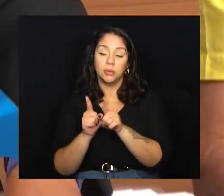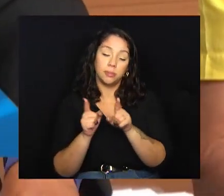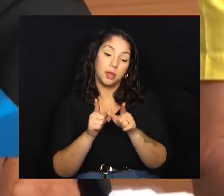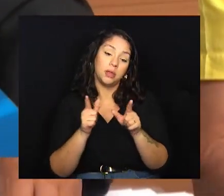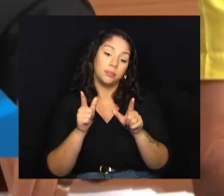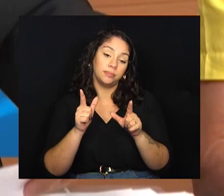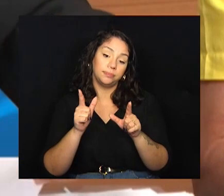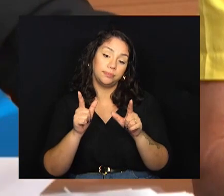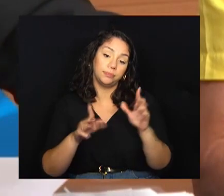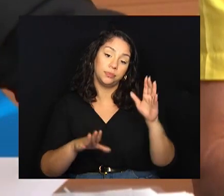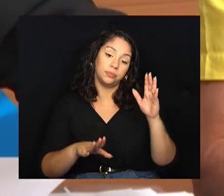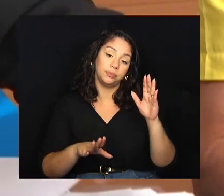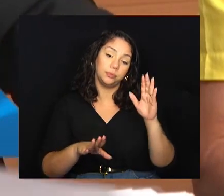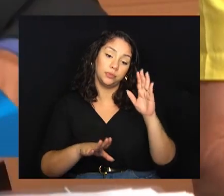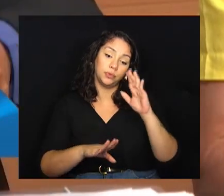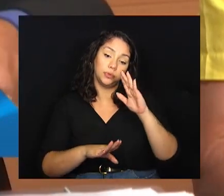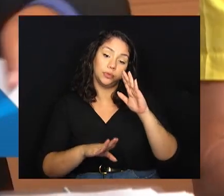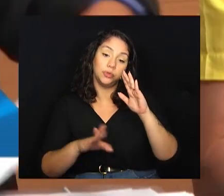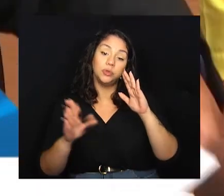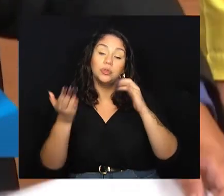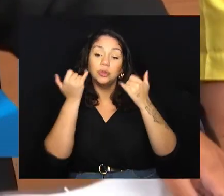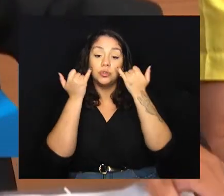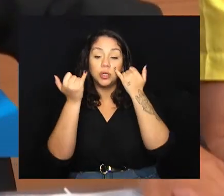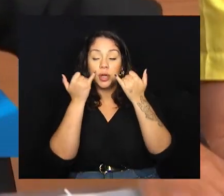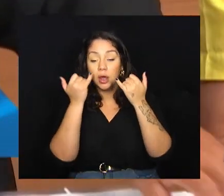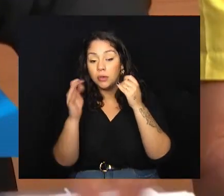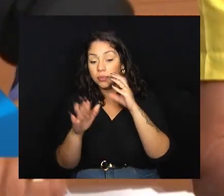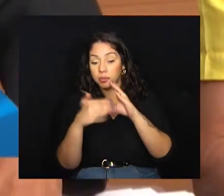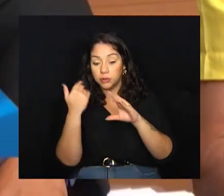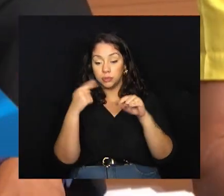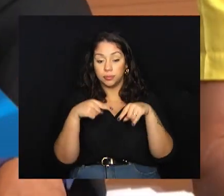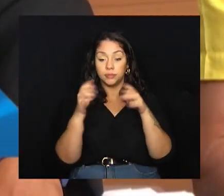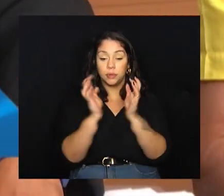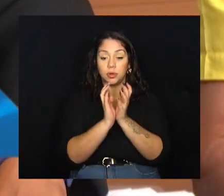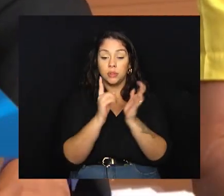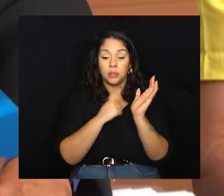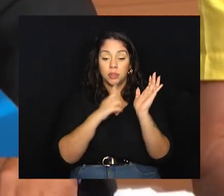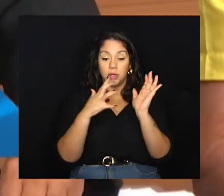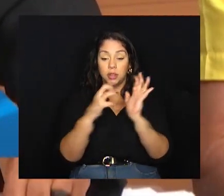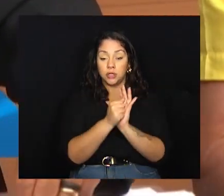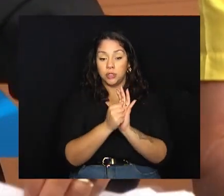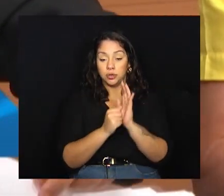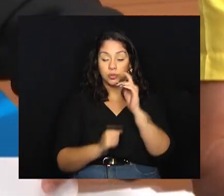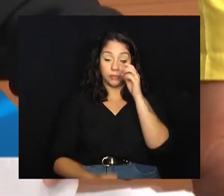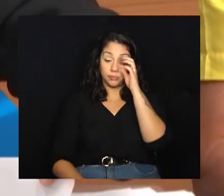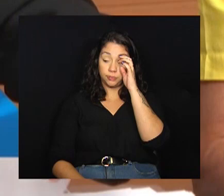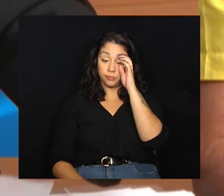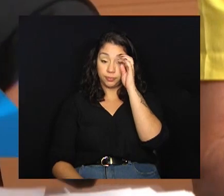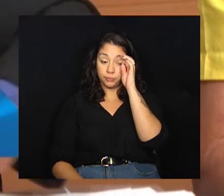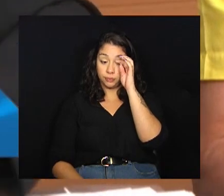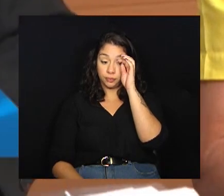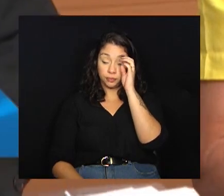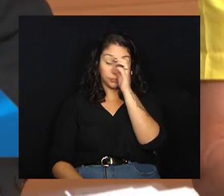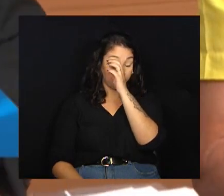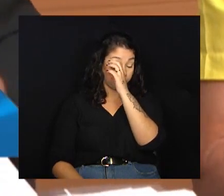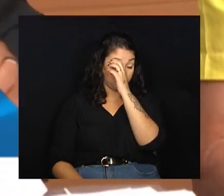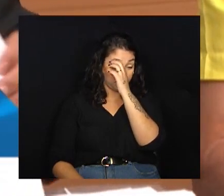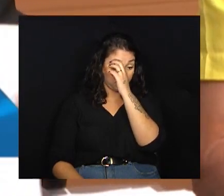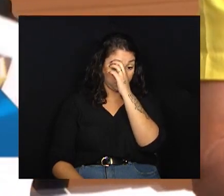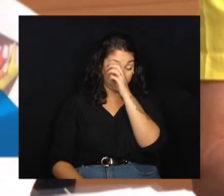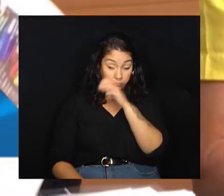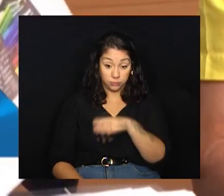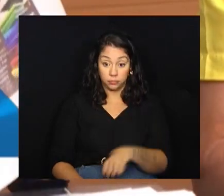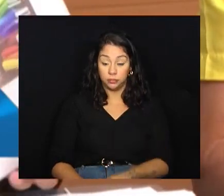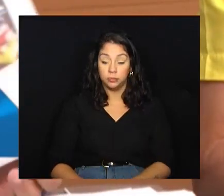para comissão também a gente tem aqui esses registros foi aqui um